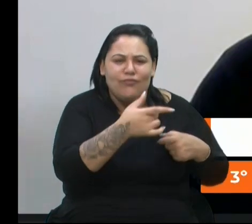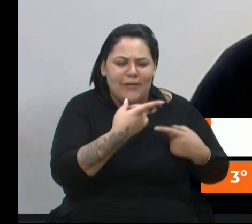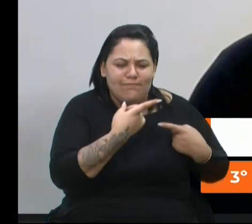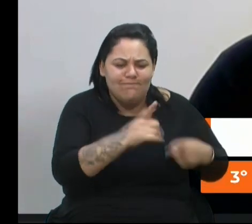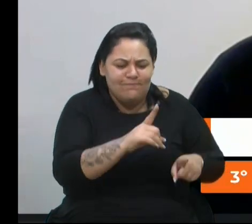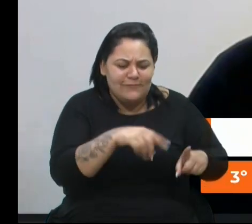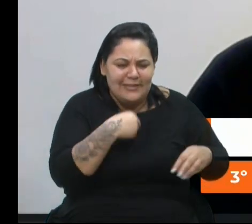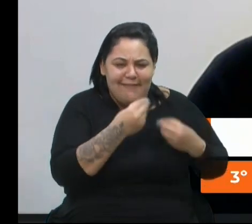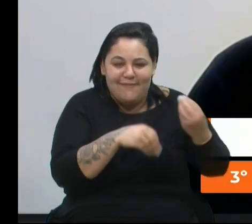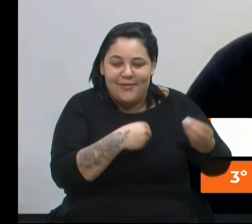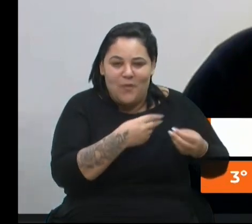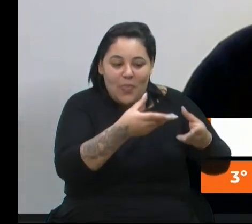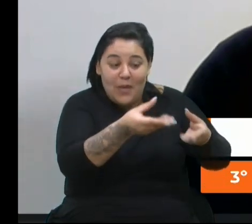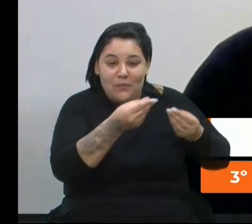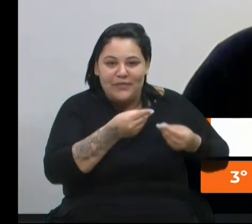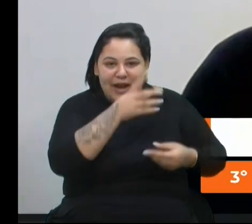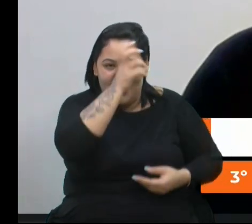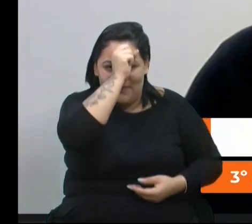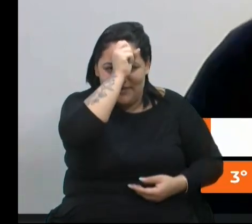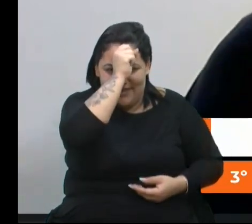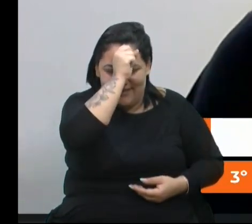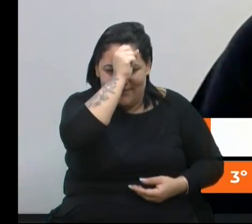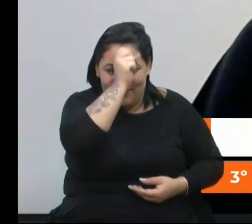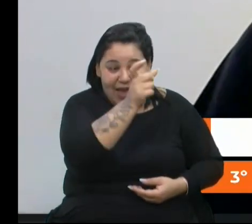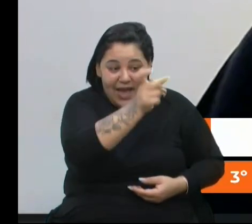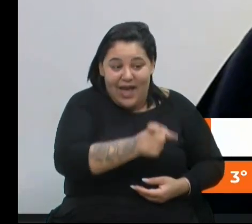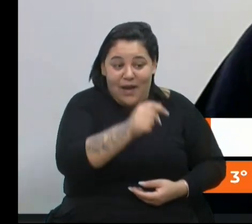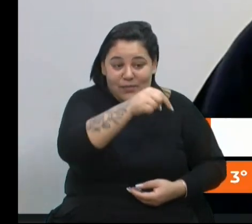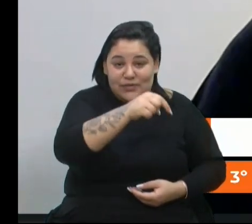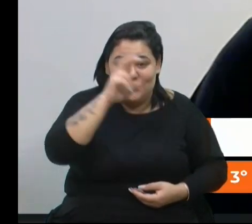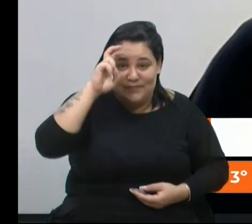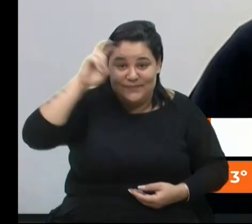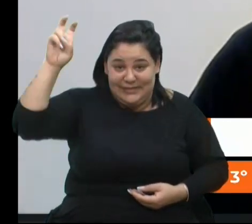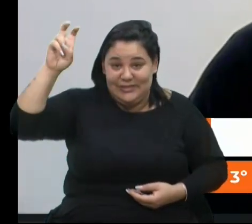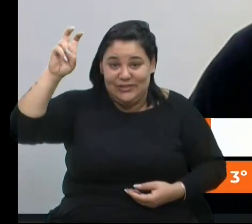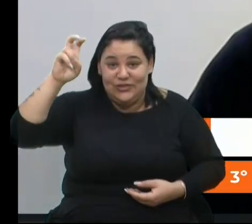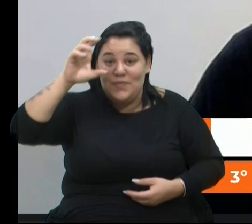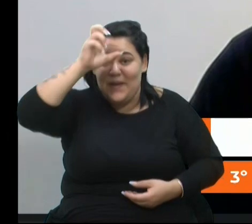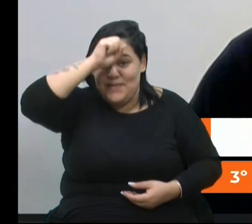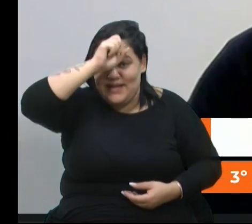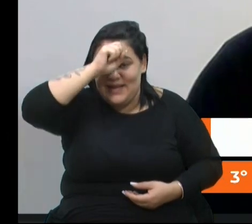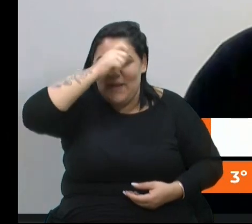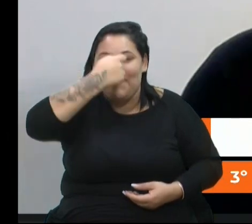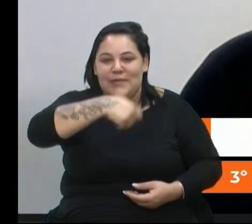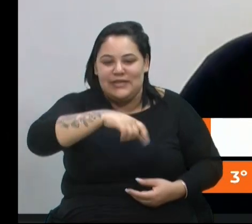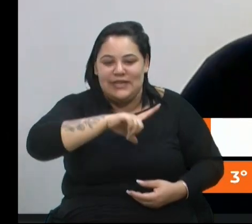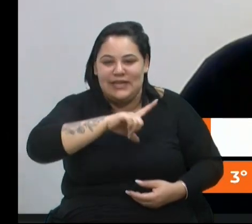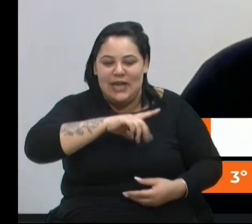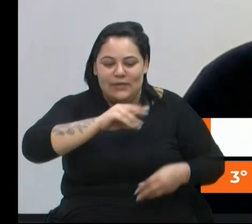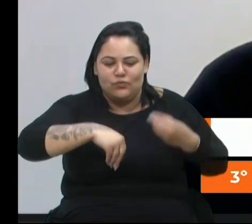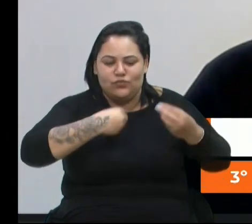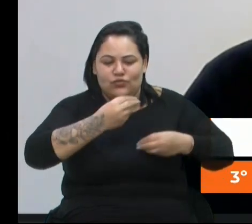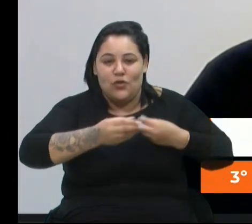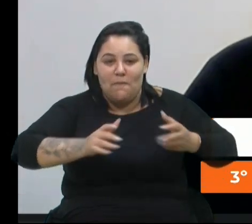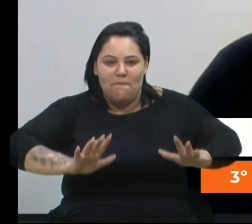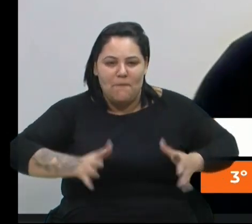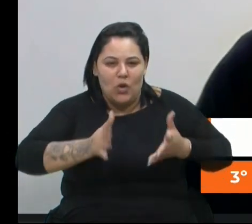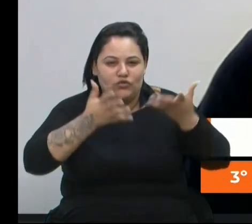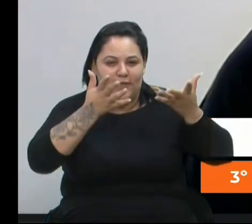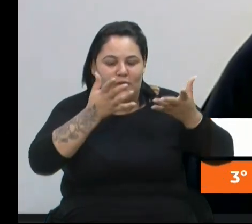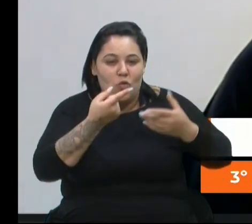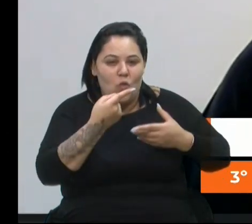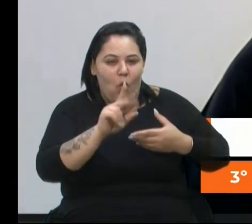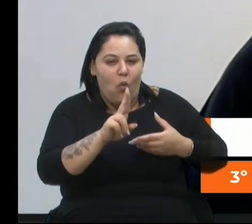não traz aprendizado. O superdotado ou a superdotada, para aprender, precisa se sentir motivado